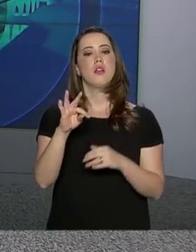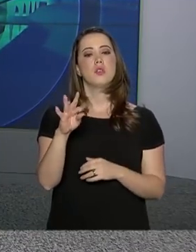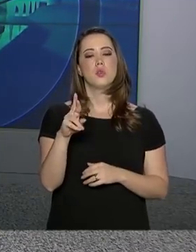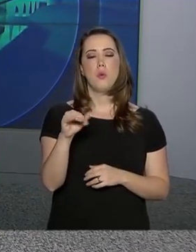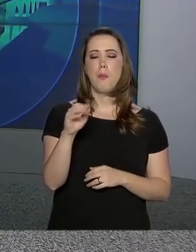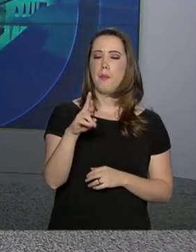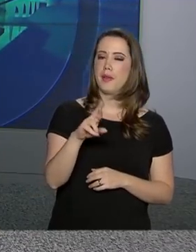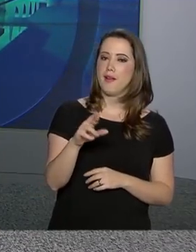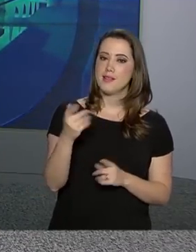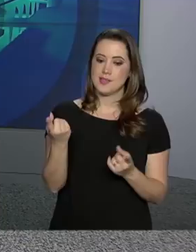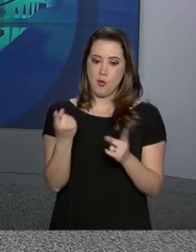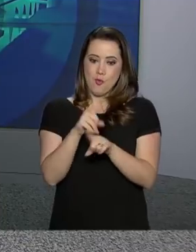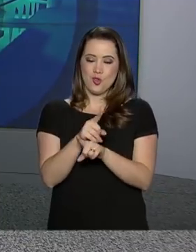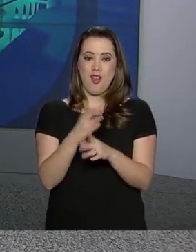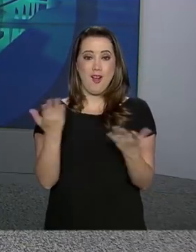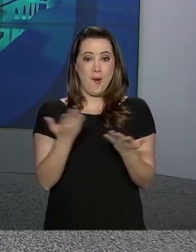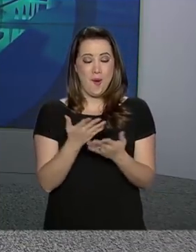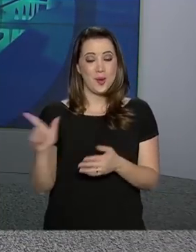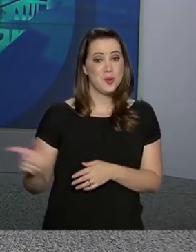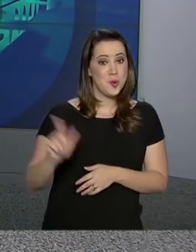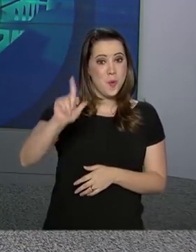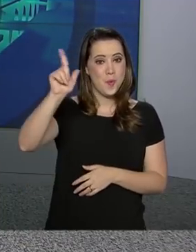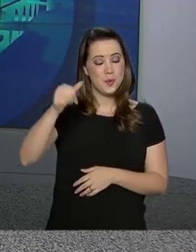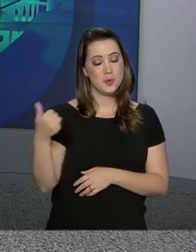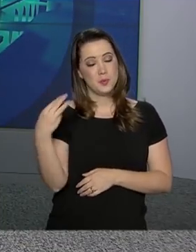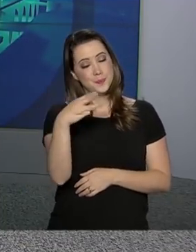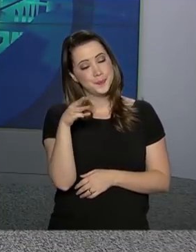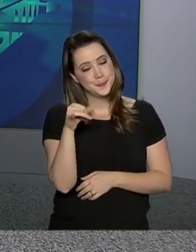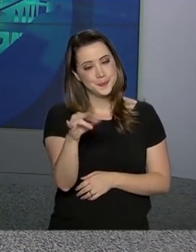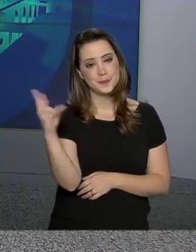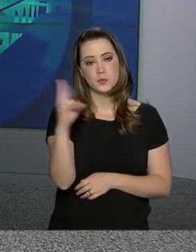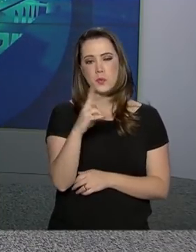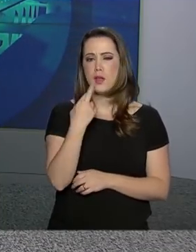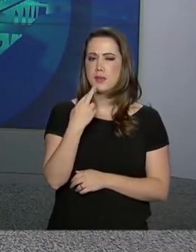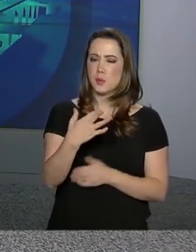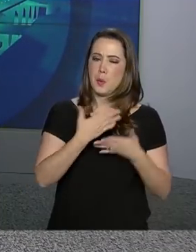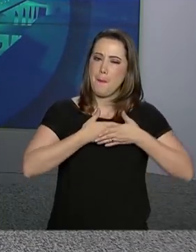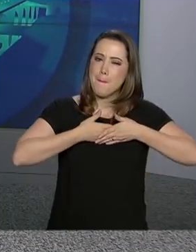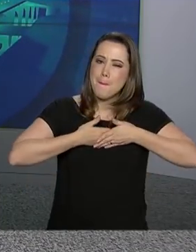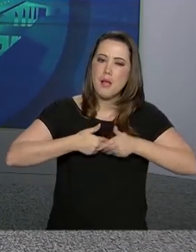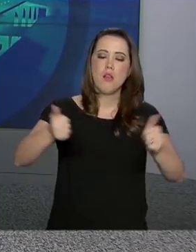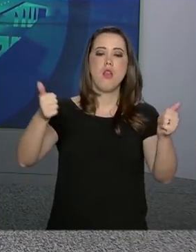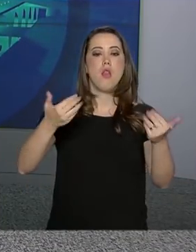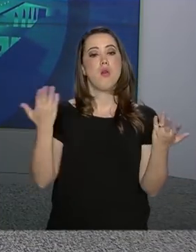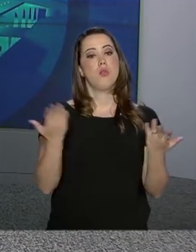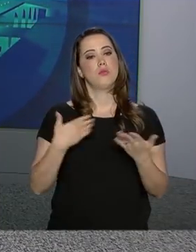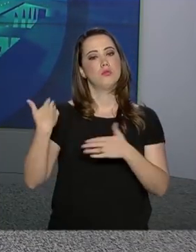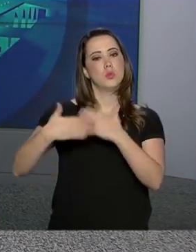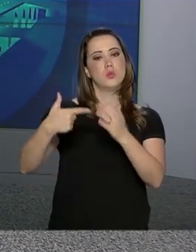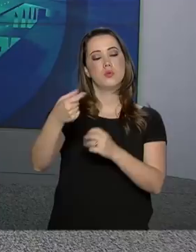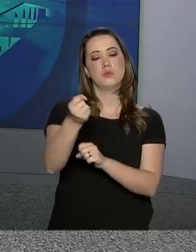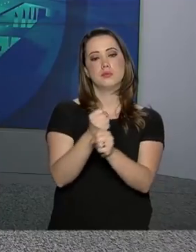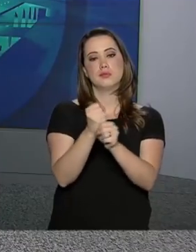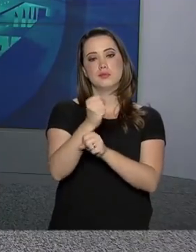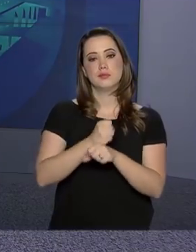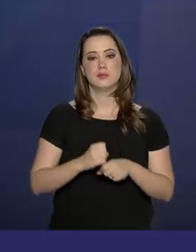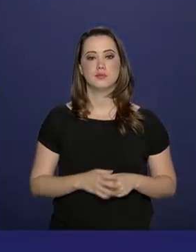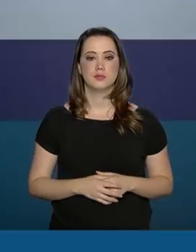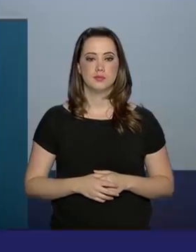lucrou mais de 13 bilhões de reais no ano passado. O resultado foi o maior alcançado pela companhia em 20